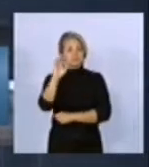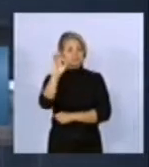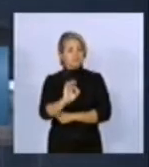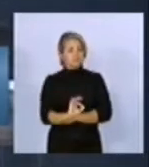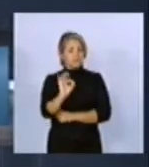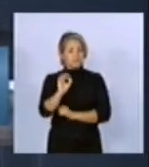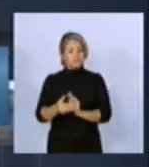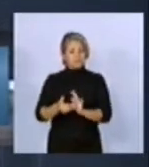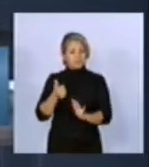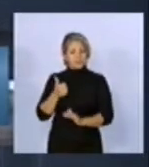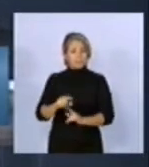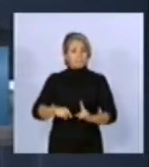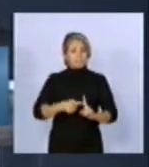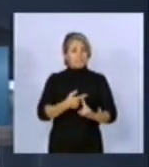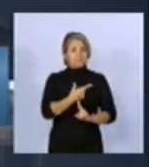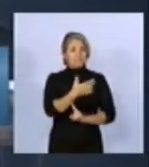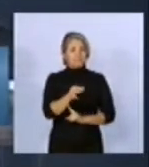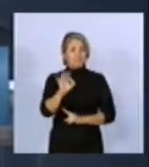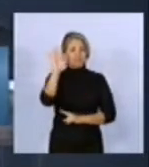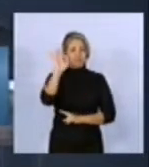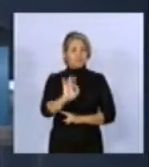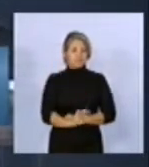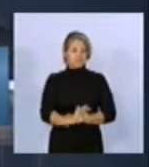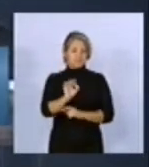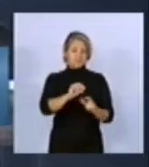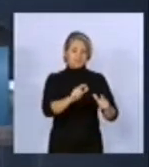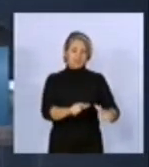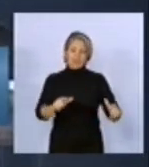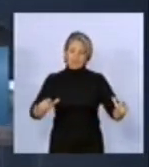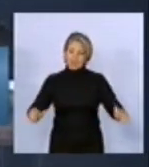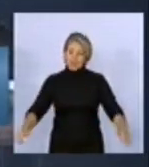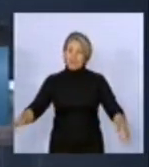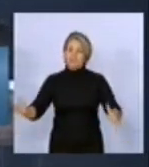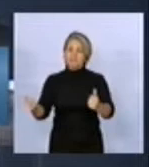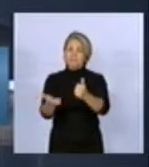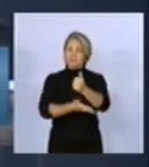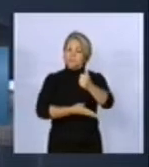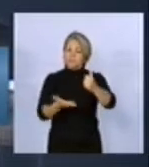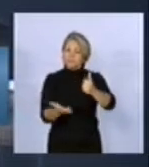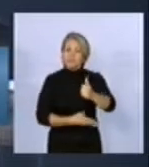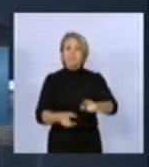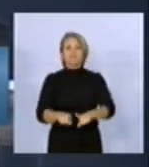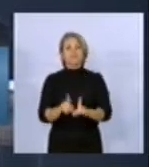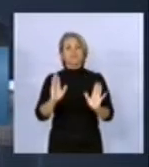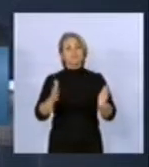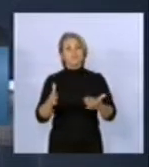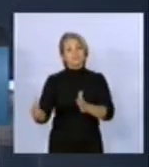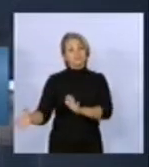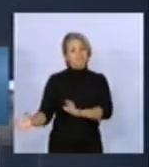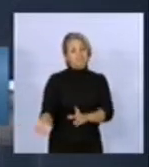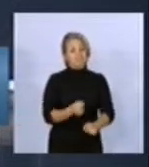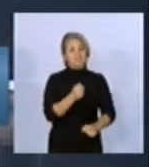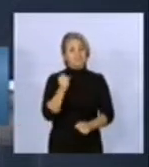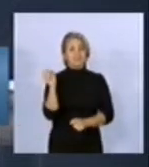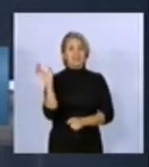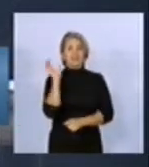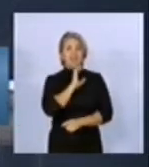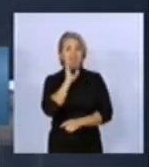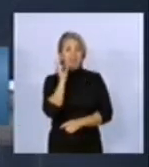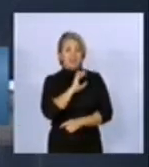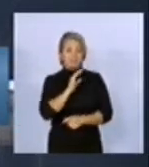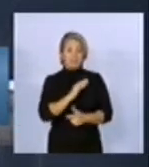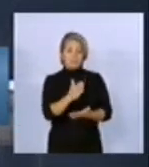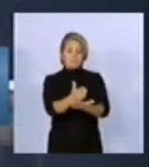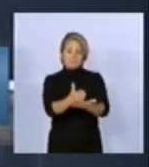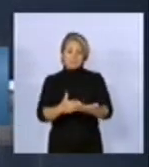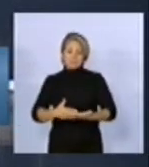íamos mais vinte por cento de área de produção do nosso estado ou seja isso Tiraria de já de imediato a metade da